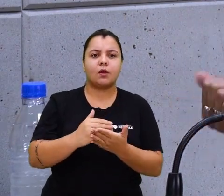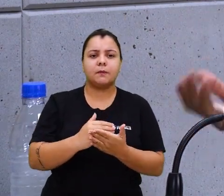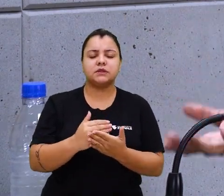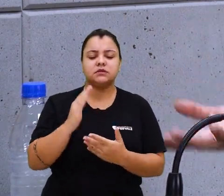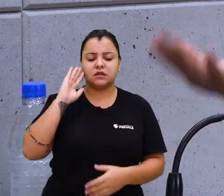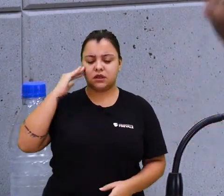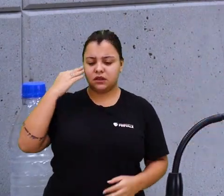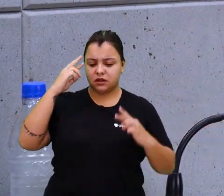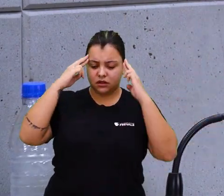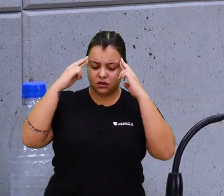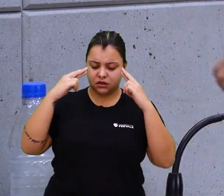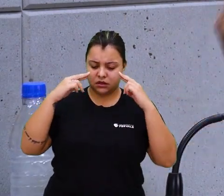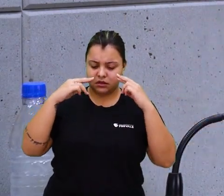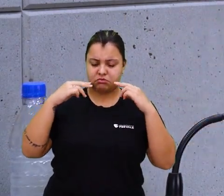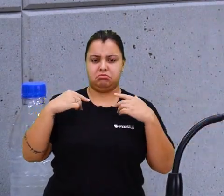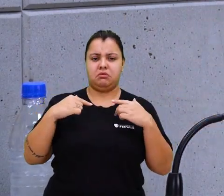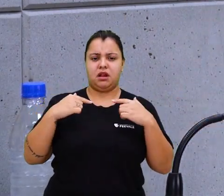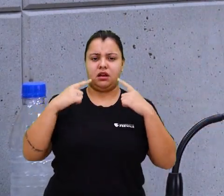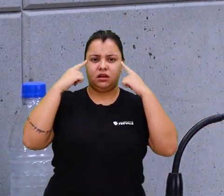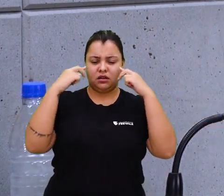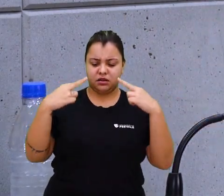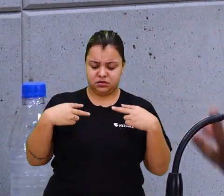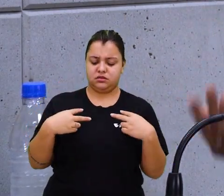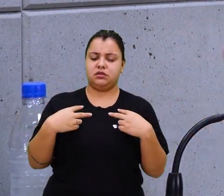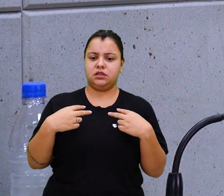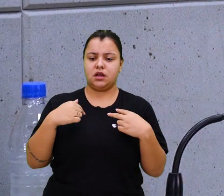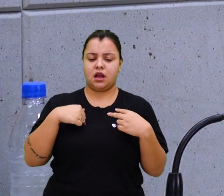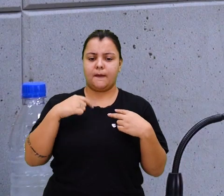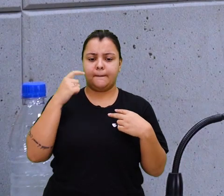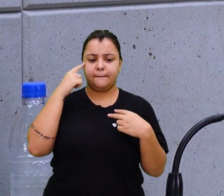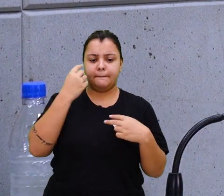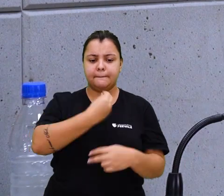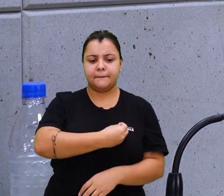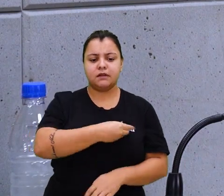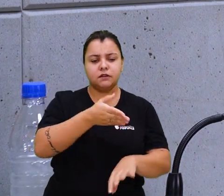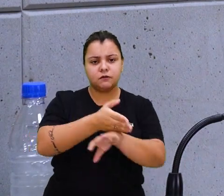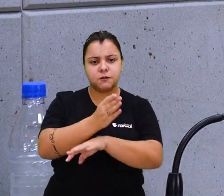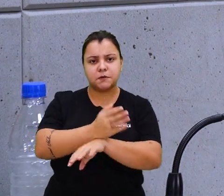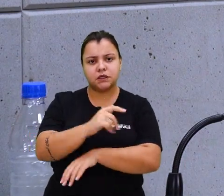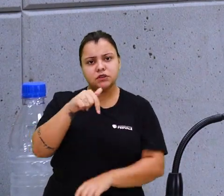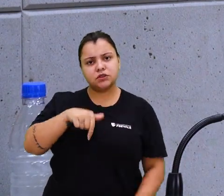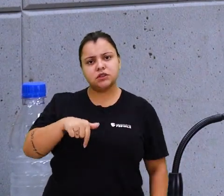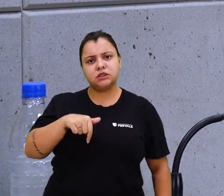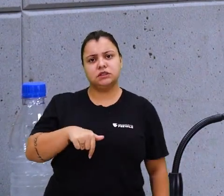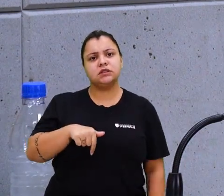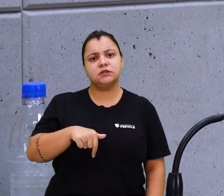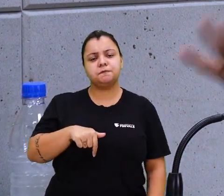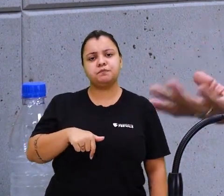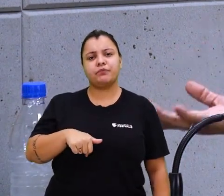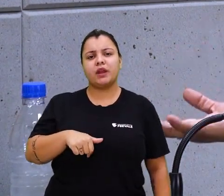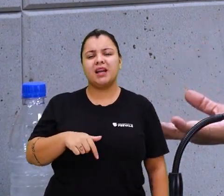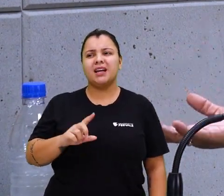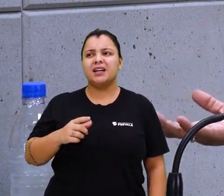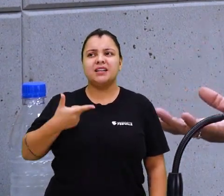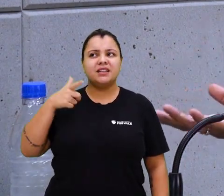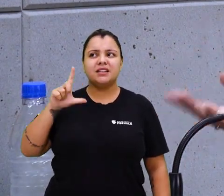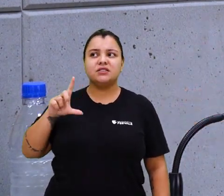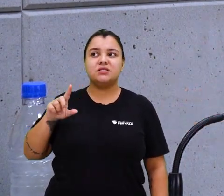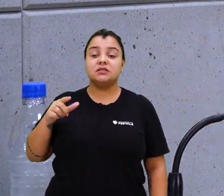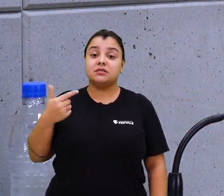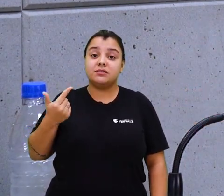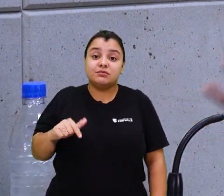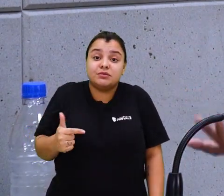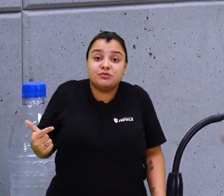da instituição Olha o que eu o que eu penso faz parte a minha vida faz parte daqui né coisa que ele que não se tinha